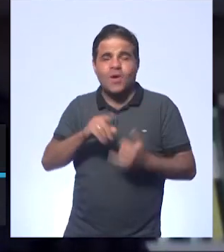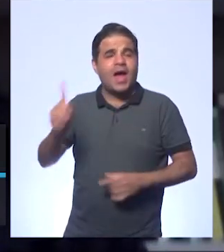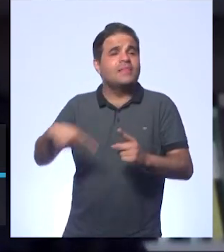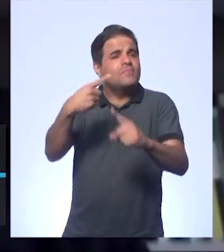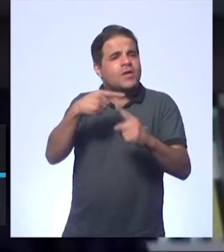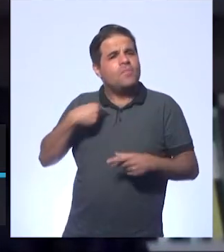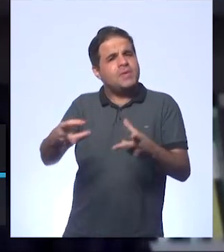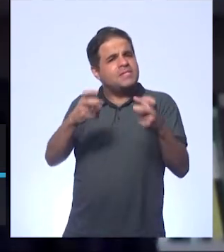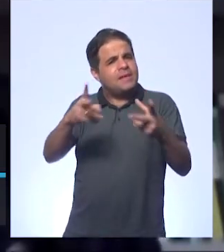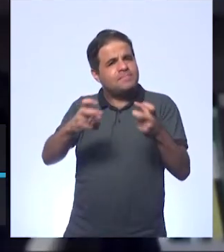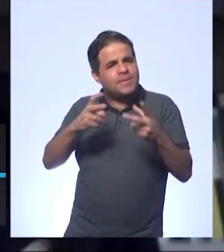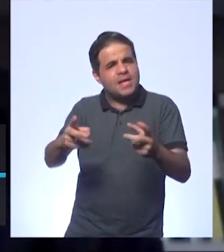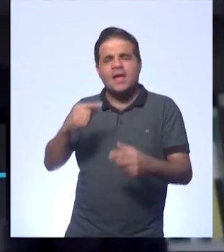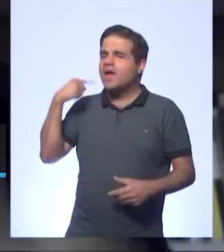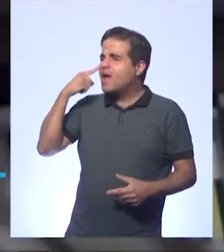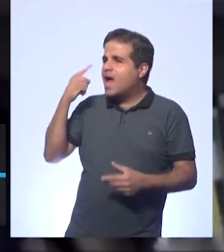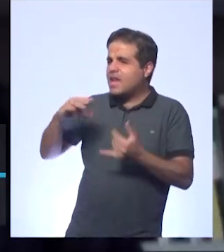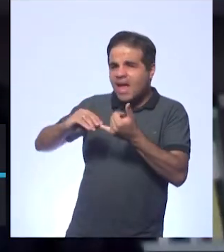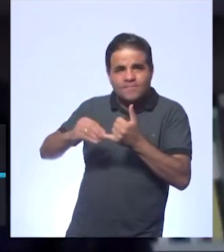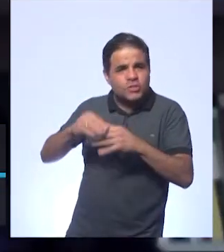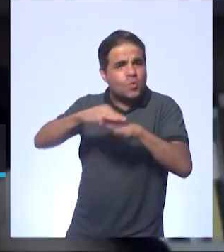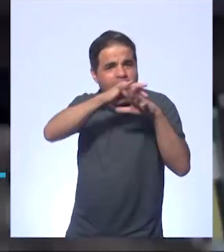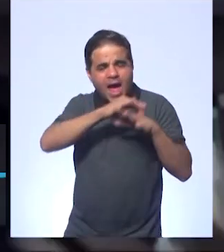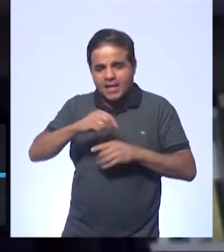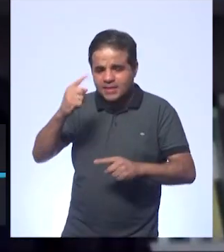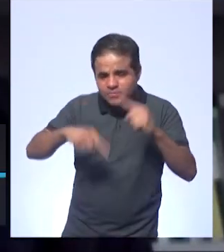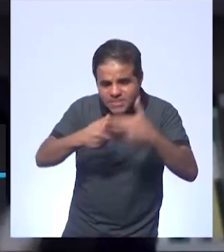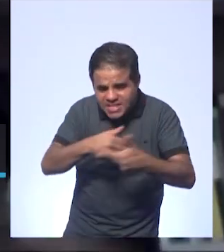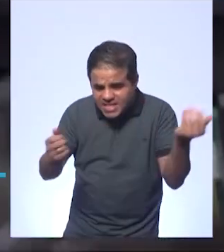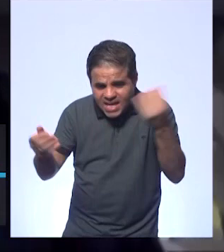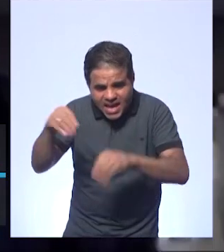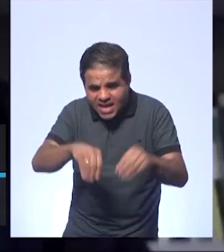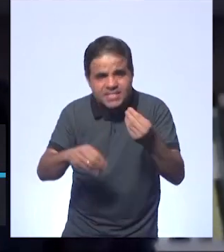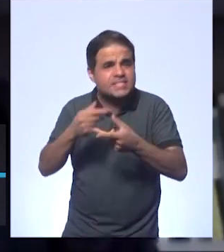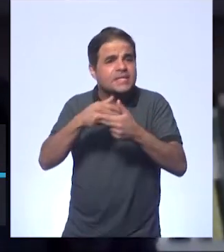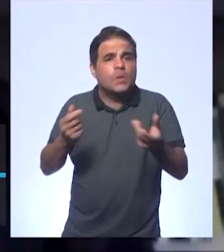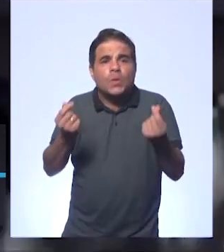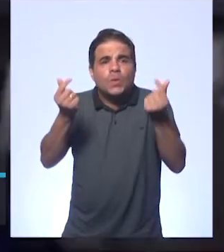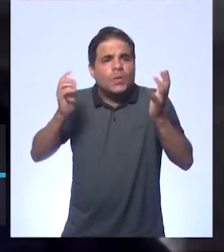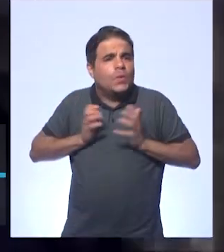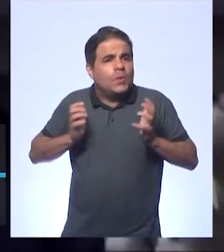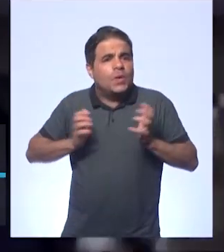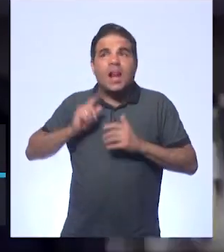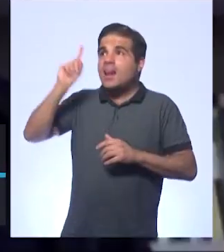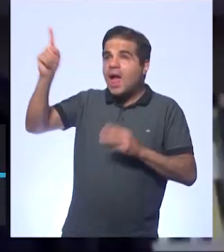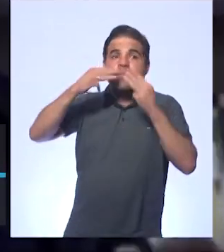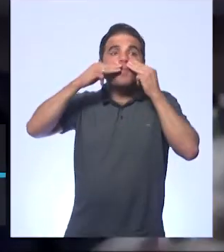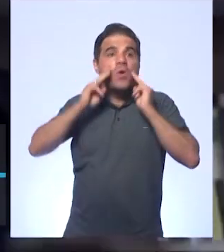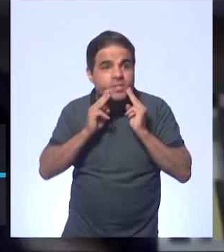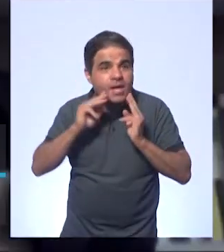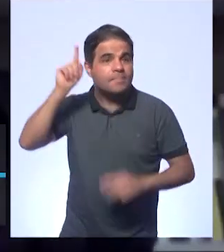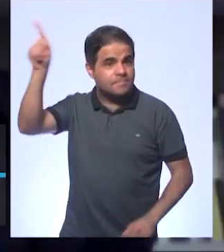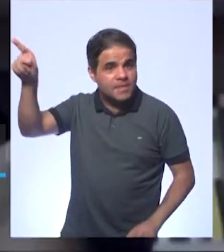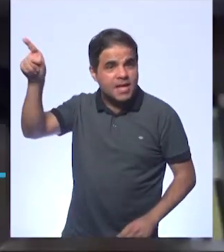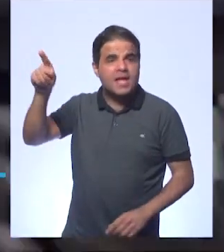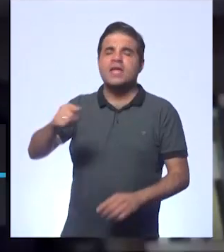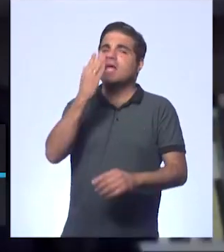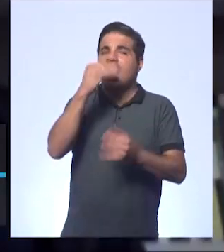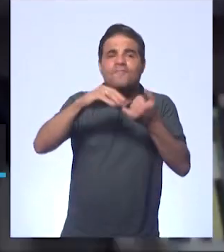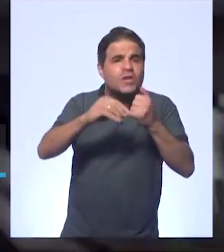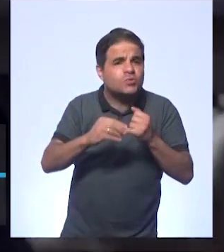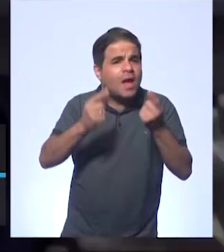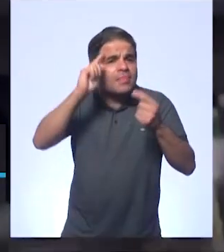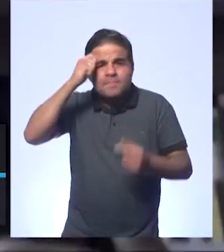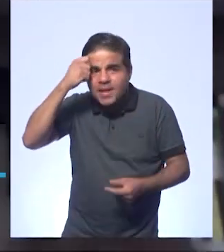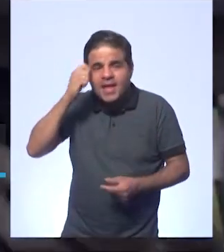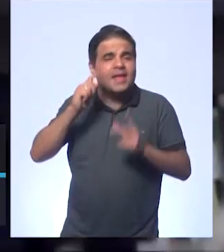eu percebi que, olha, na feijoada, os ingredientes são riquíssimos. E lá em Moçambique, a feijoada